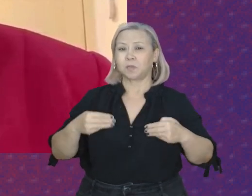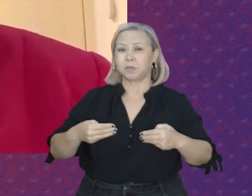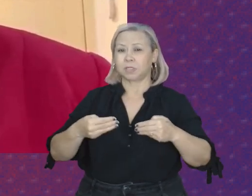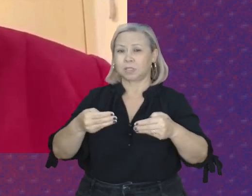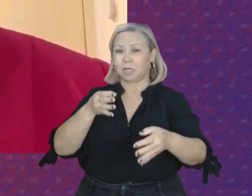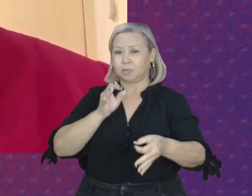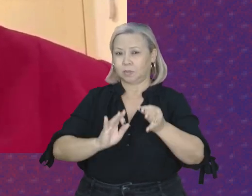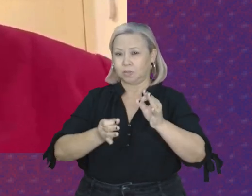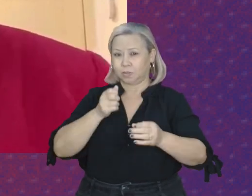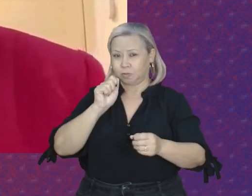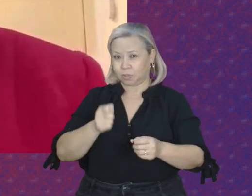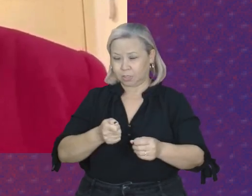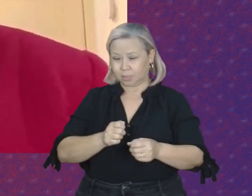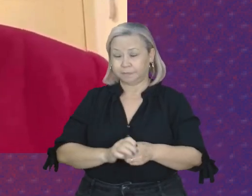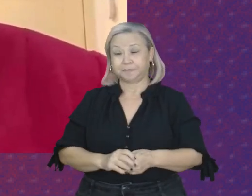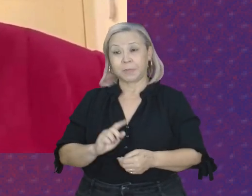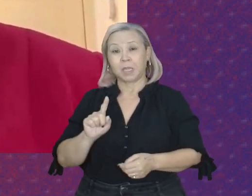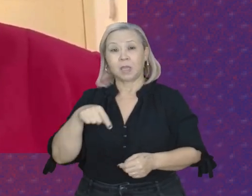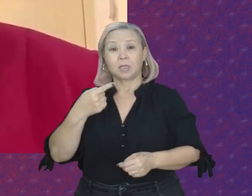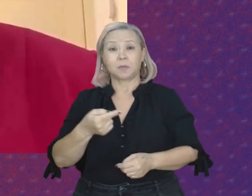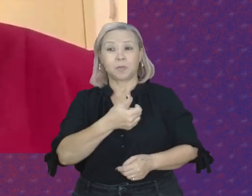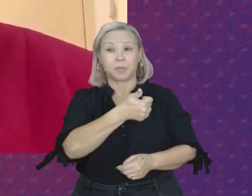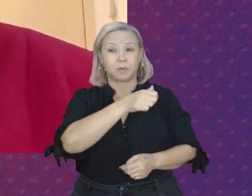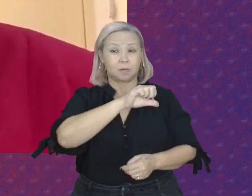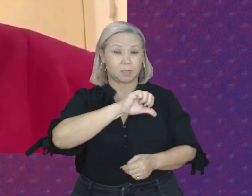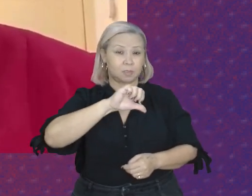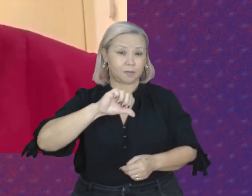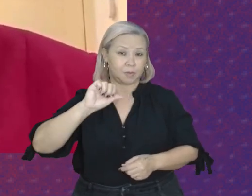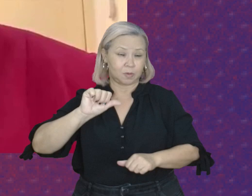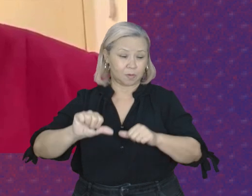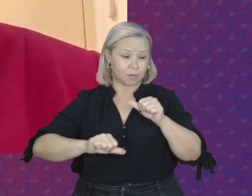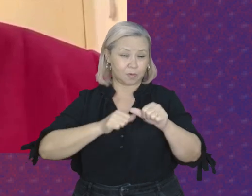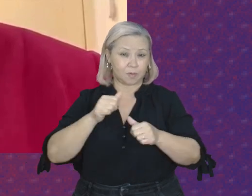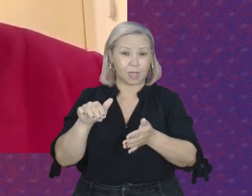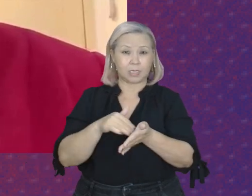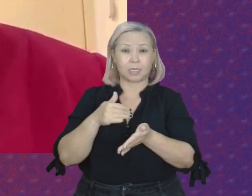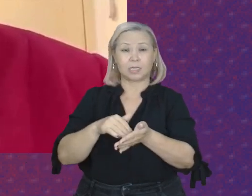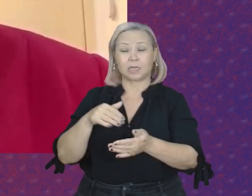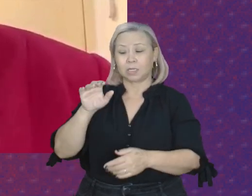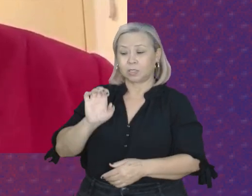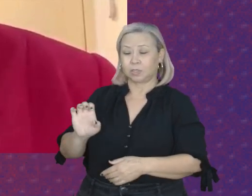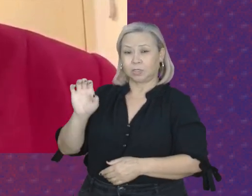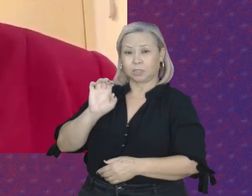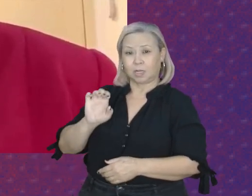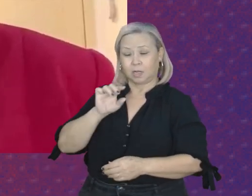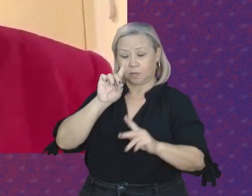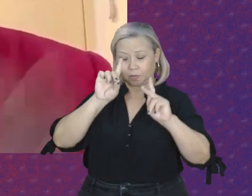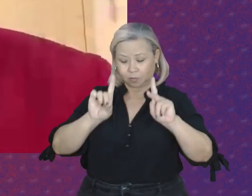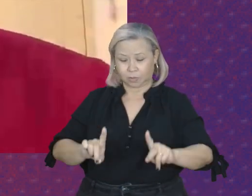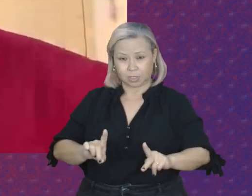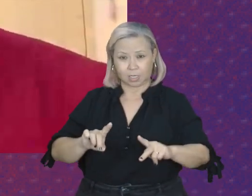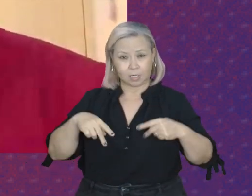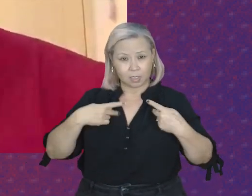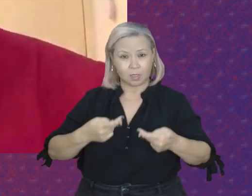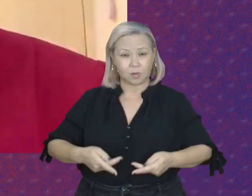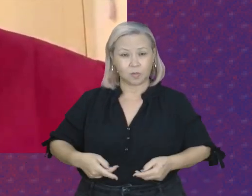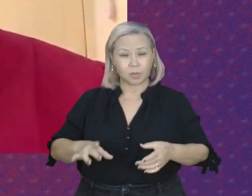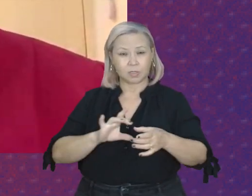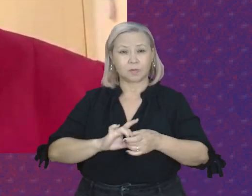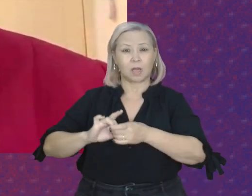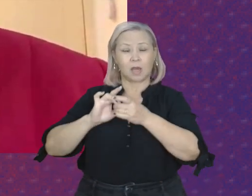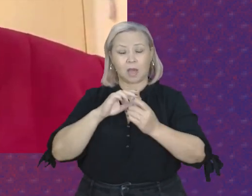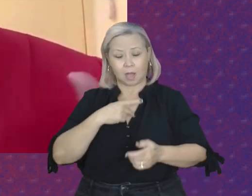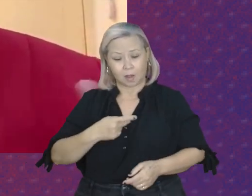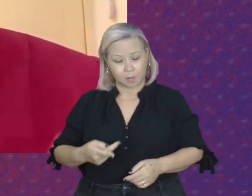Justiça. Posteriormente, em 99, ela foi transformada em Secretaria de Estado dos Direitos Humanos, aí vinculada à Presidência